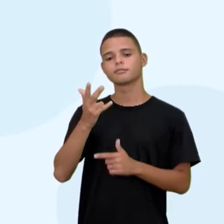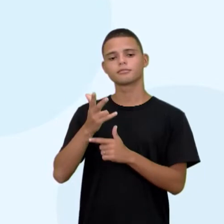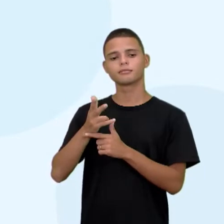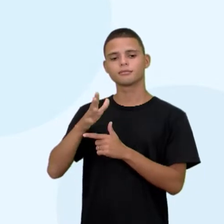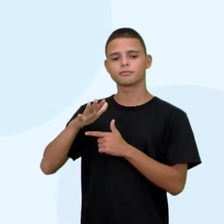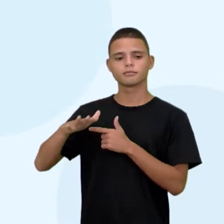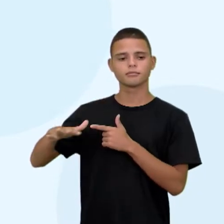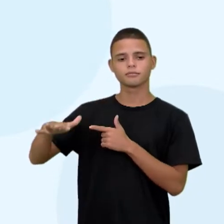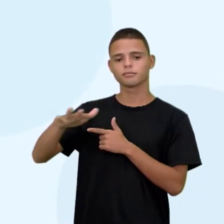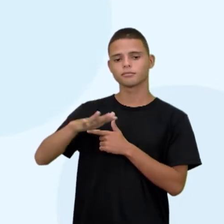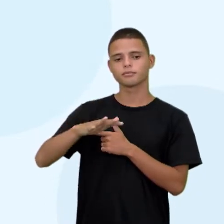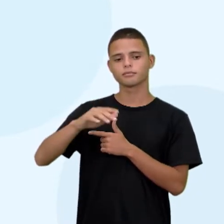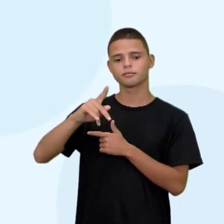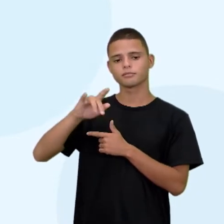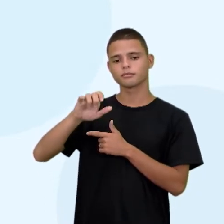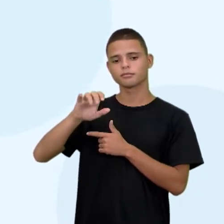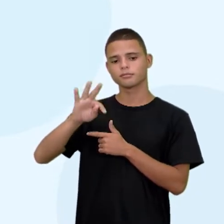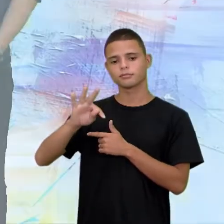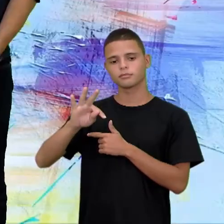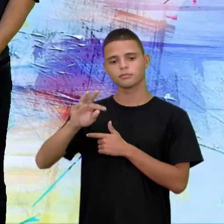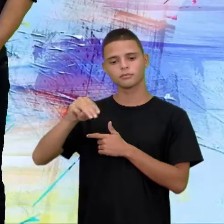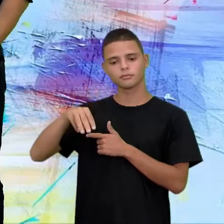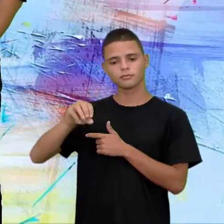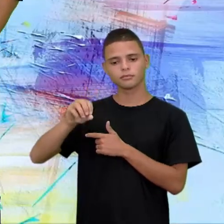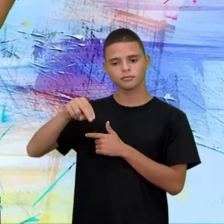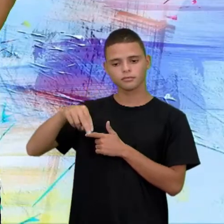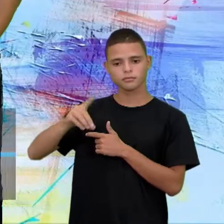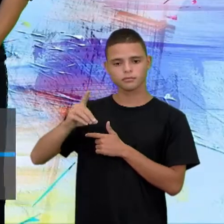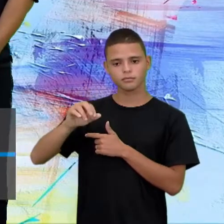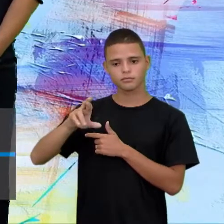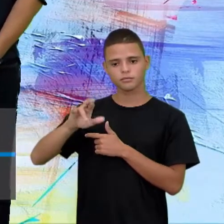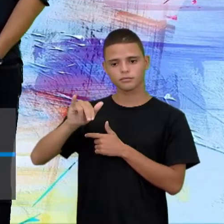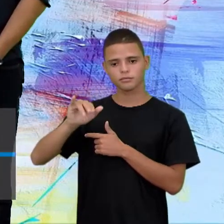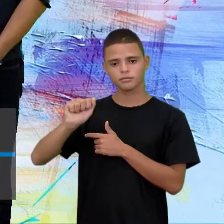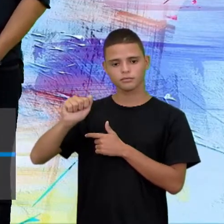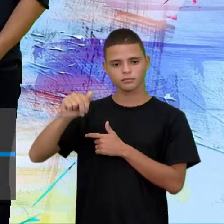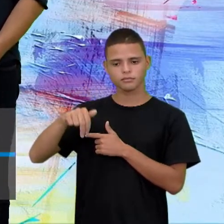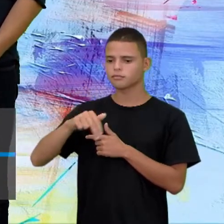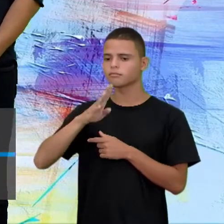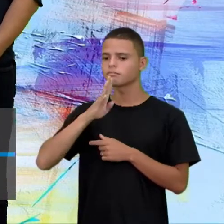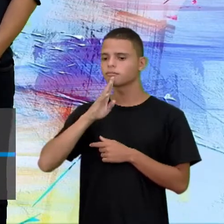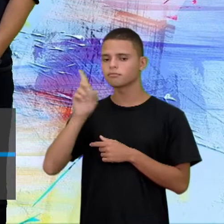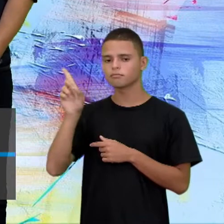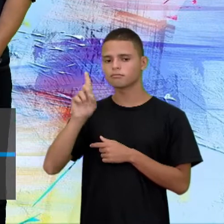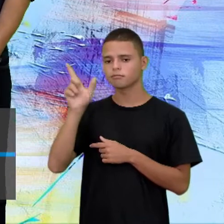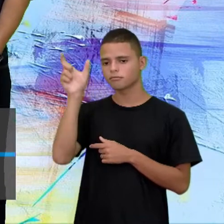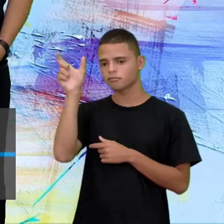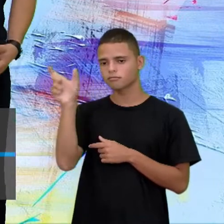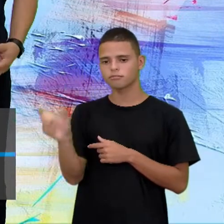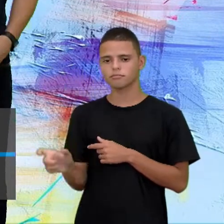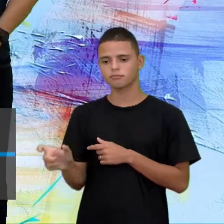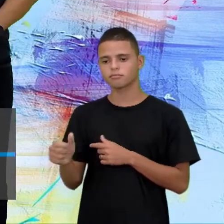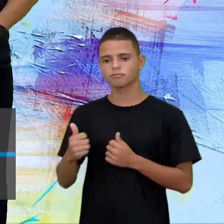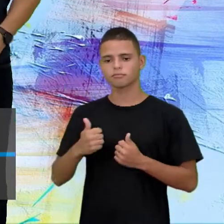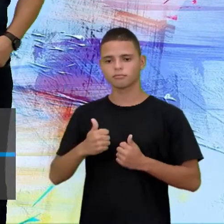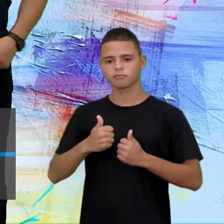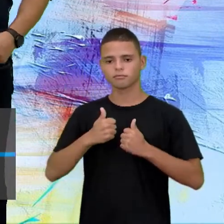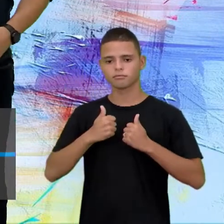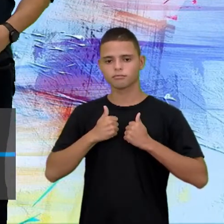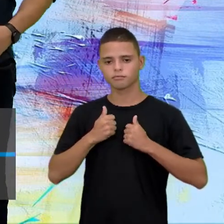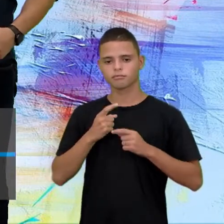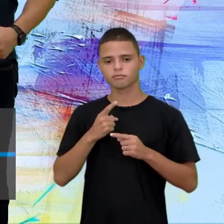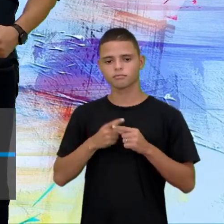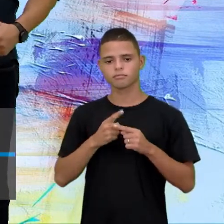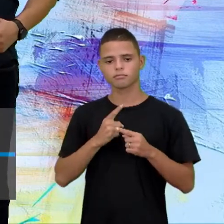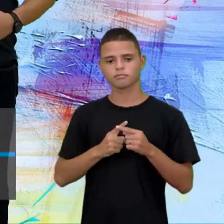Mondrian. Esse eu não conhecia. Você não conhece? Não conheço. Não conhecia a frase ou o artista? O artista. Sim. Porque da outra vez,